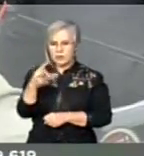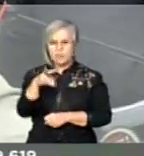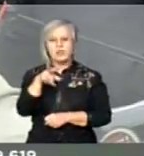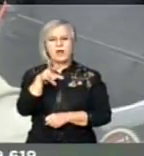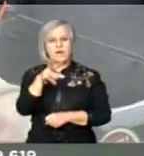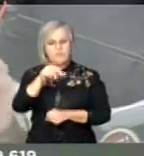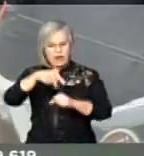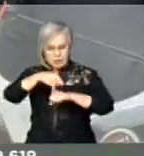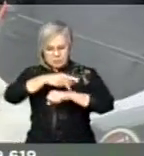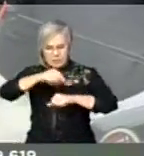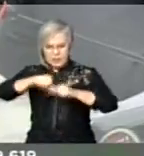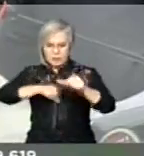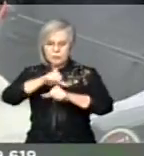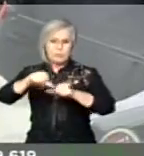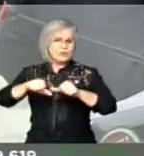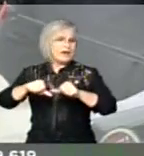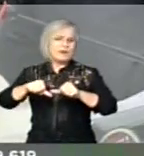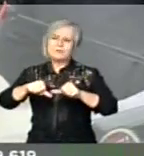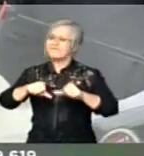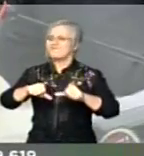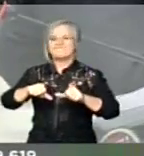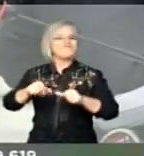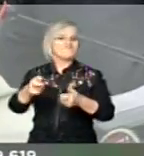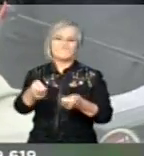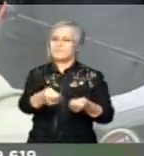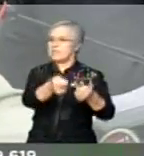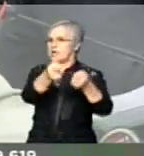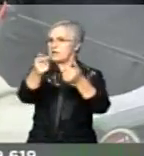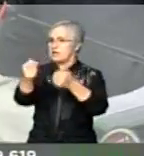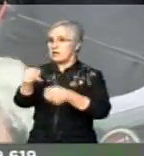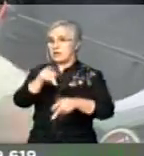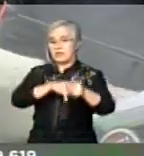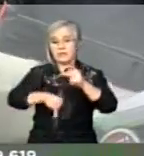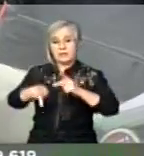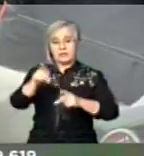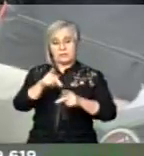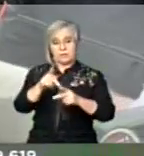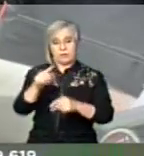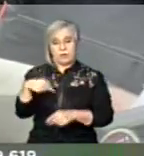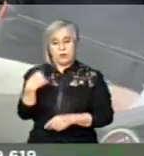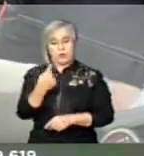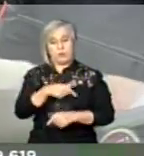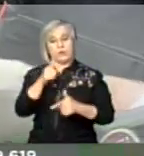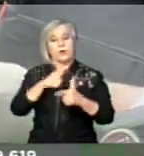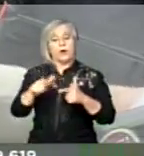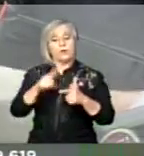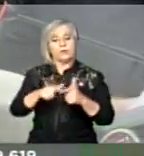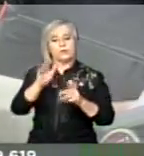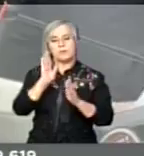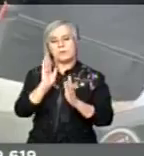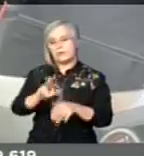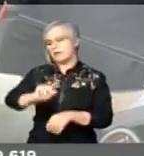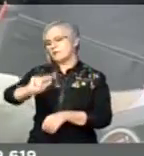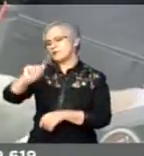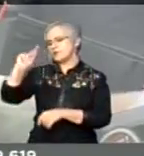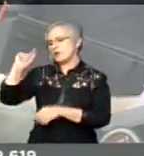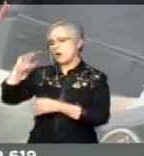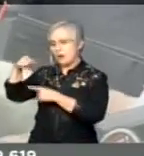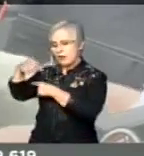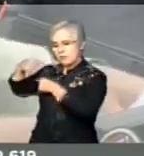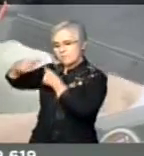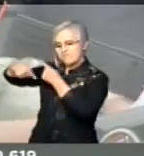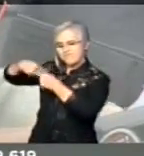país, transformar, está enganando a população. Nosso problema é sistêmico, como, aliás, disse o ministro